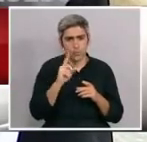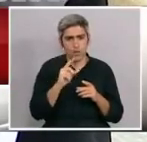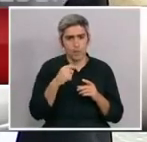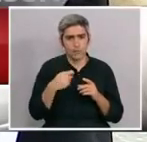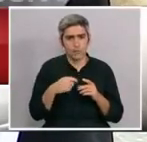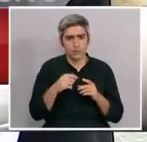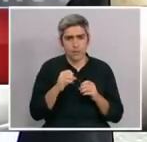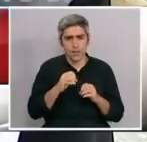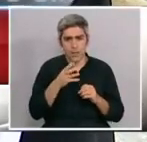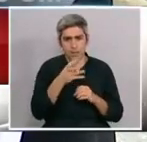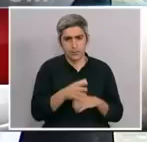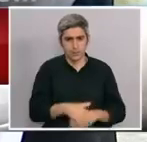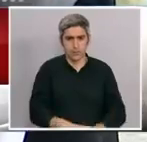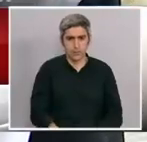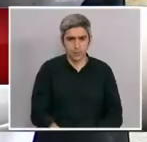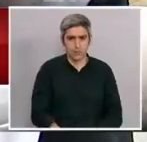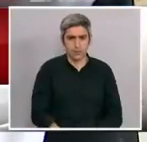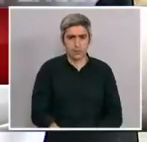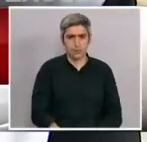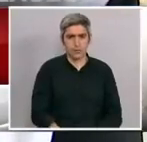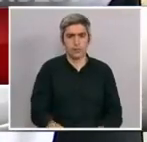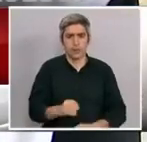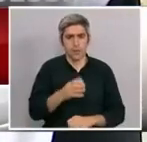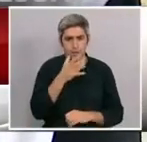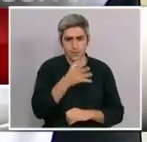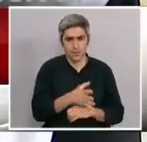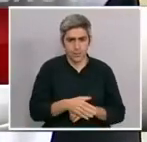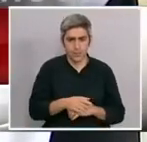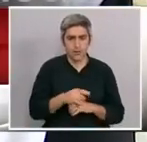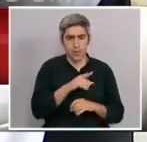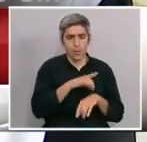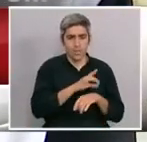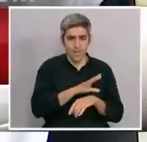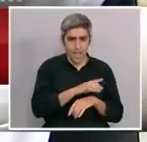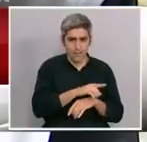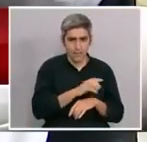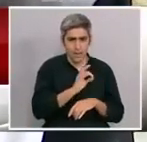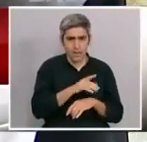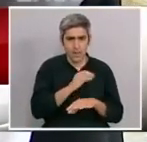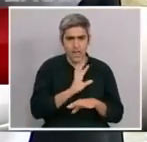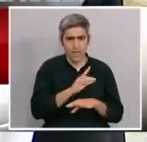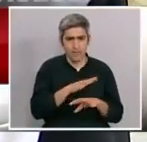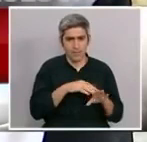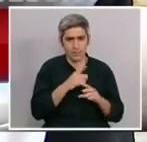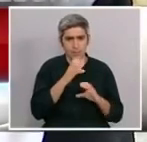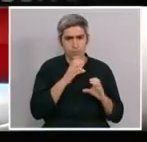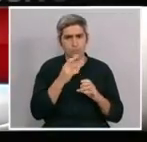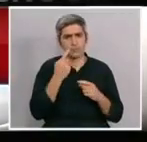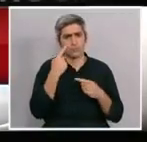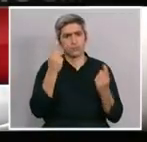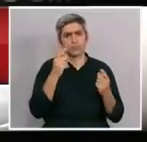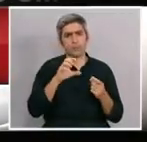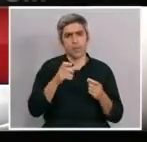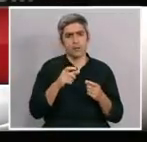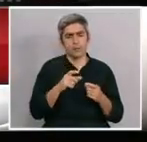Conselho. Nem ninguém lhe dizia. Nem ninguém lhe dizia. Ele mesmo doentinho... Ele ainda fez uma comunicação ao país.